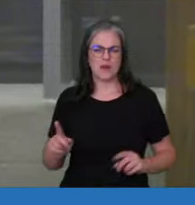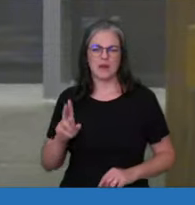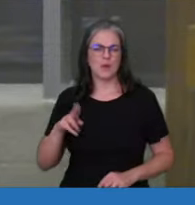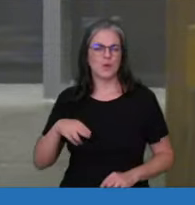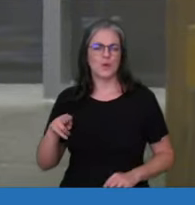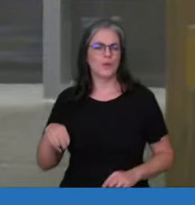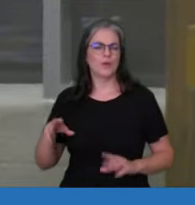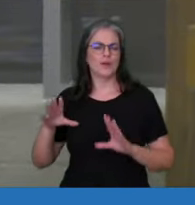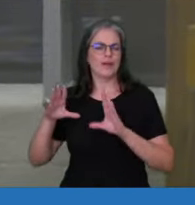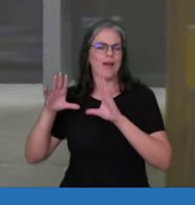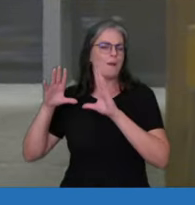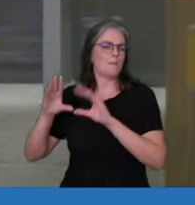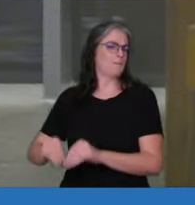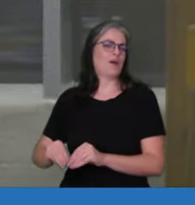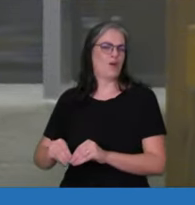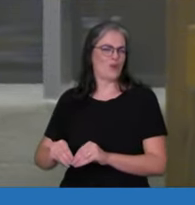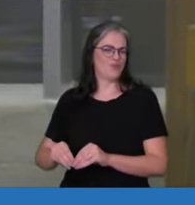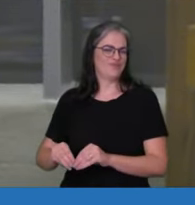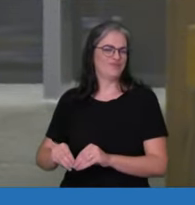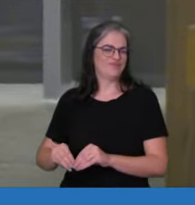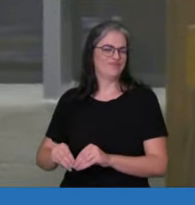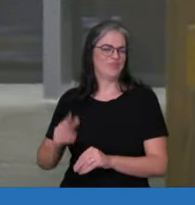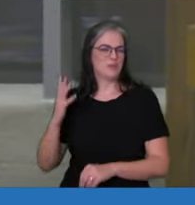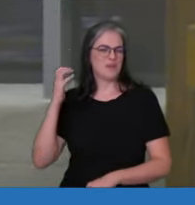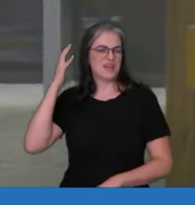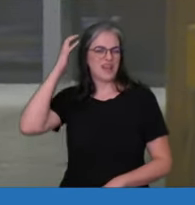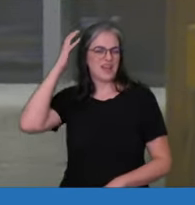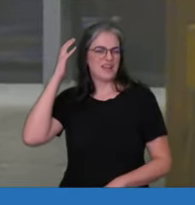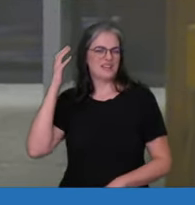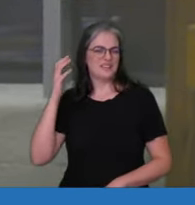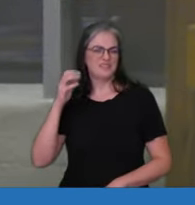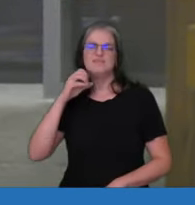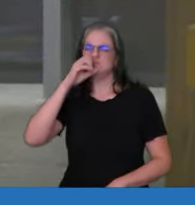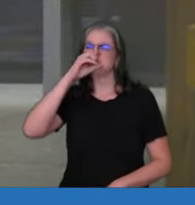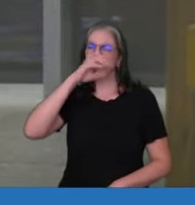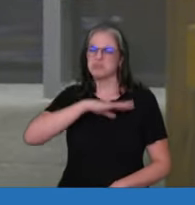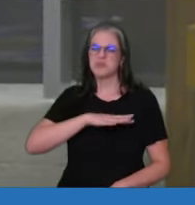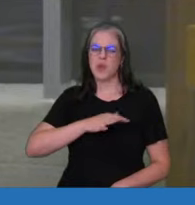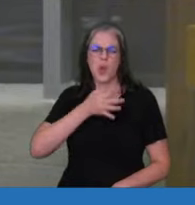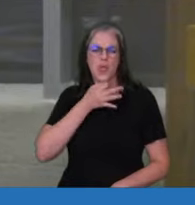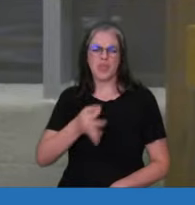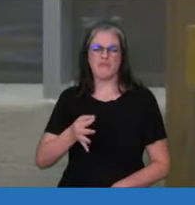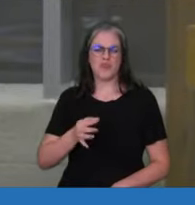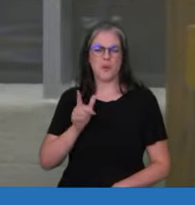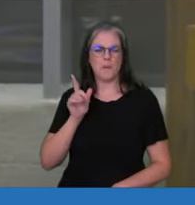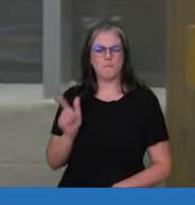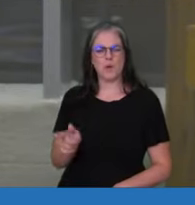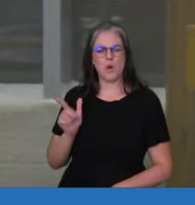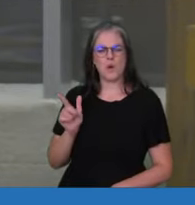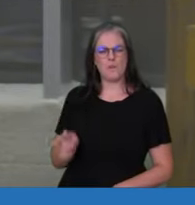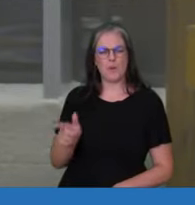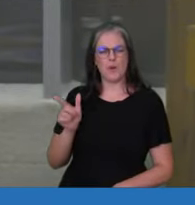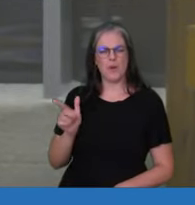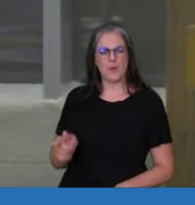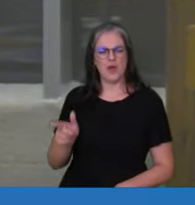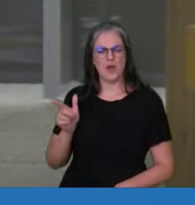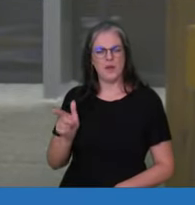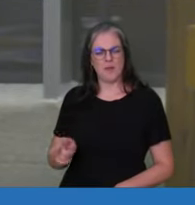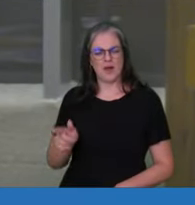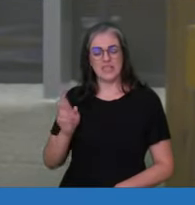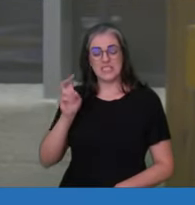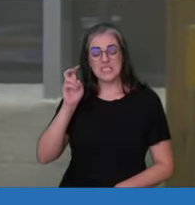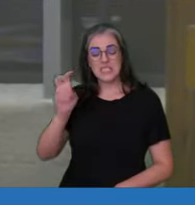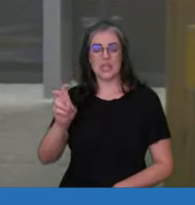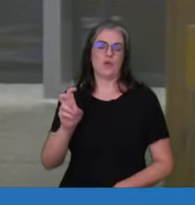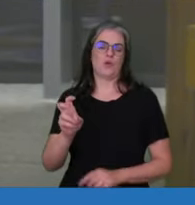da Marielle. Aqueles 5 tiros brutais não foram capazes de matar a sua luta.